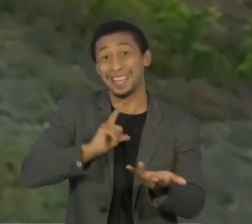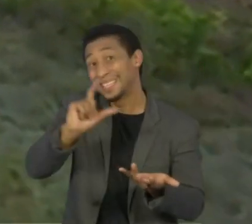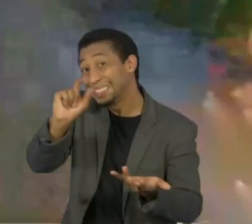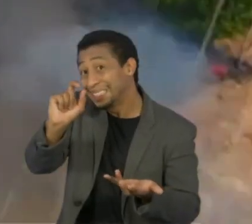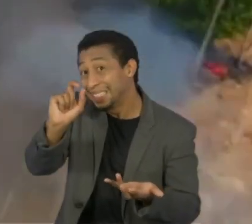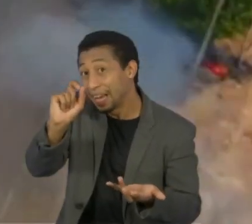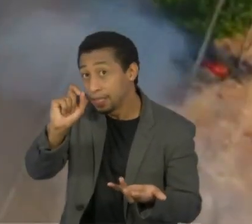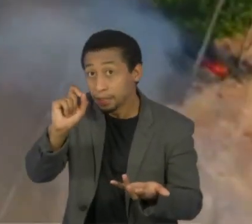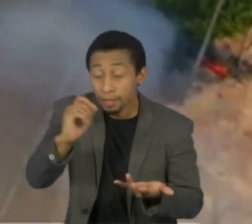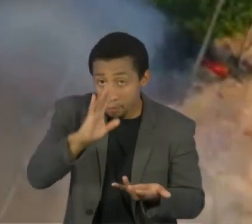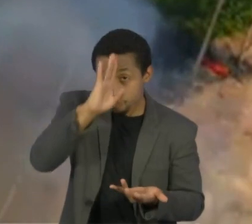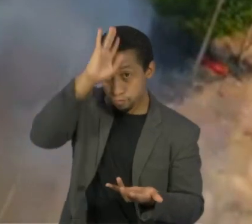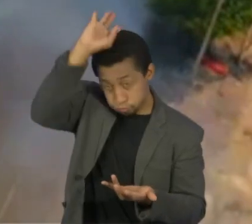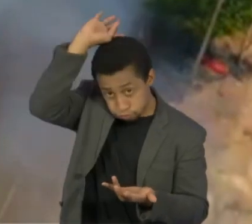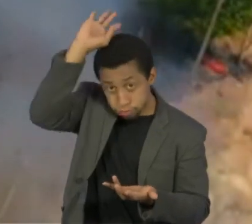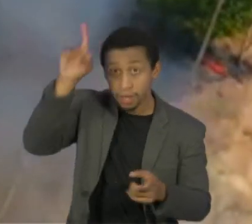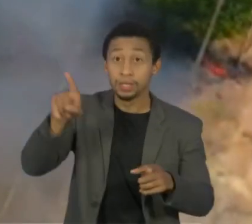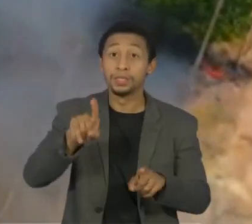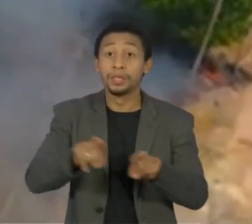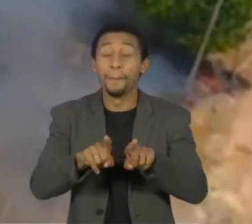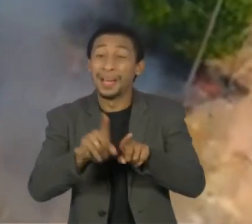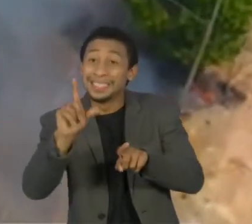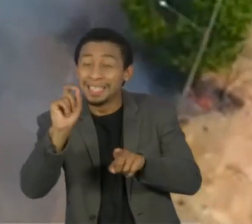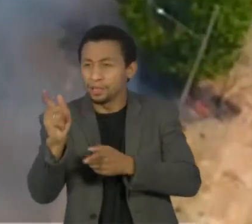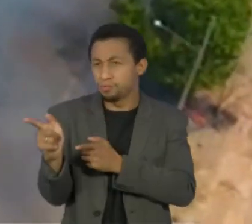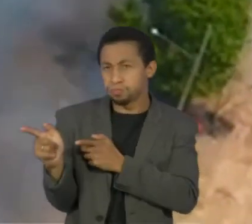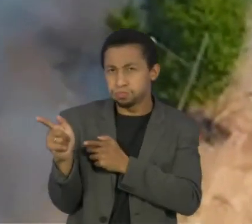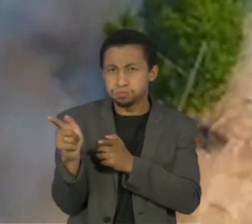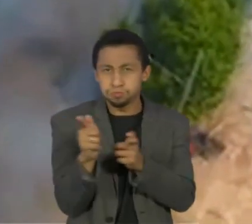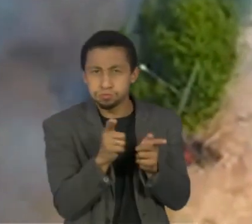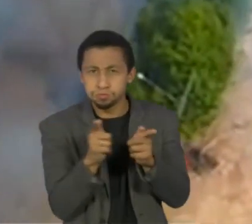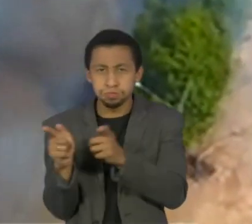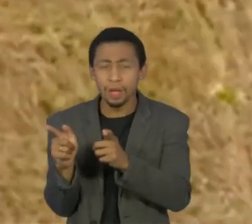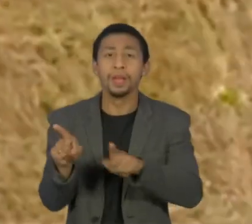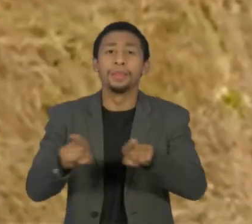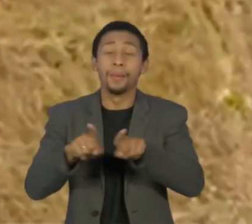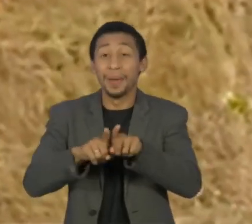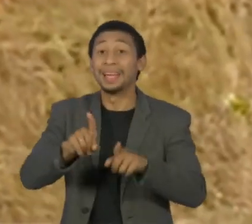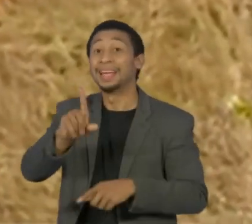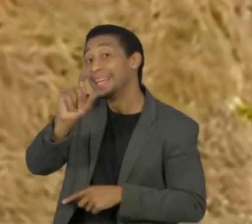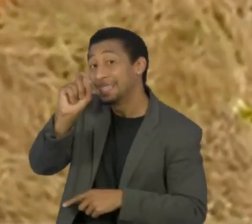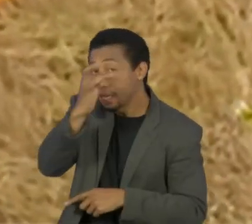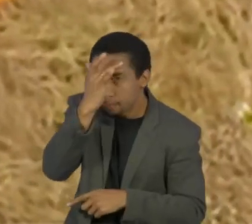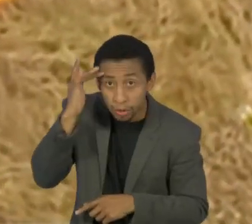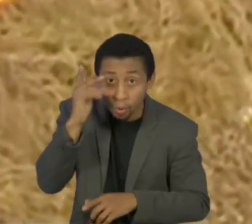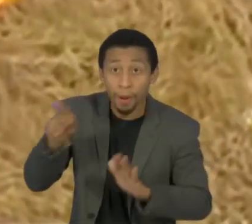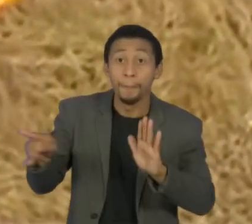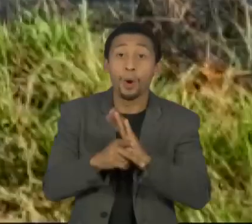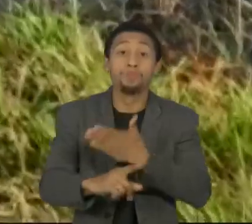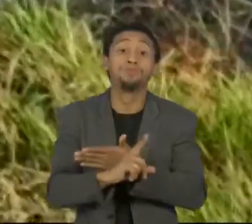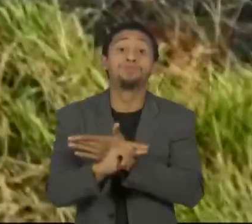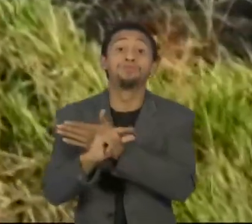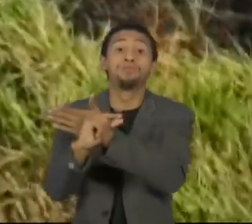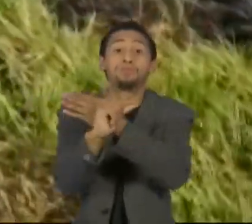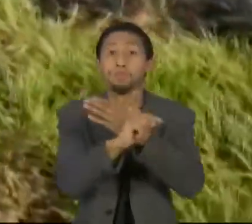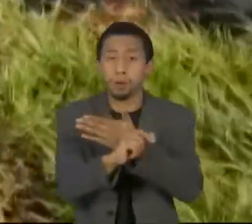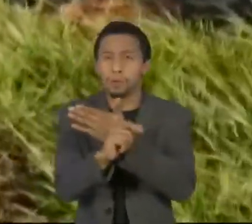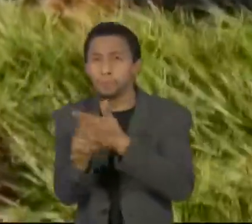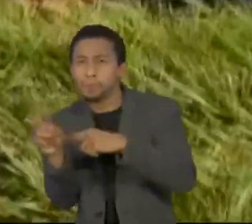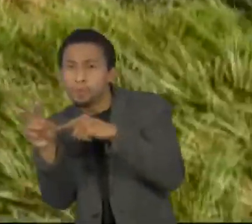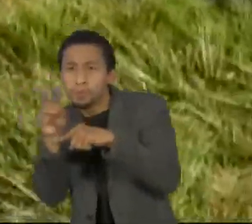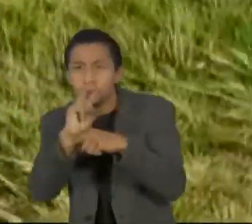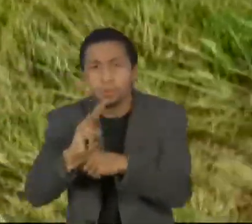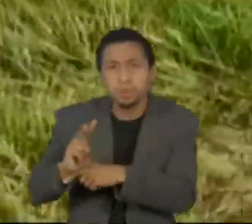do Corpo de Bombeiros, 10 fuzileiros navais e 10 brigadistas do IBAMA, que devem começar os trabalhos amanhã. Eles irão se somar às